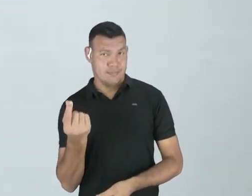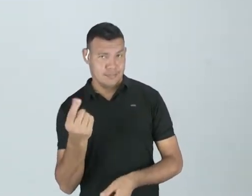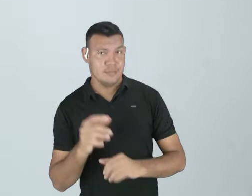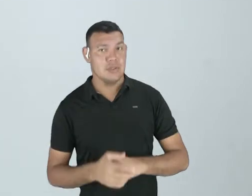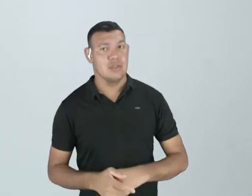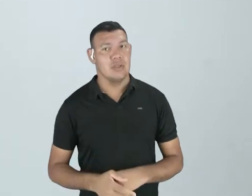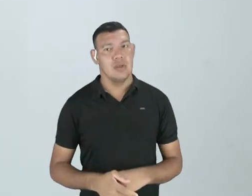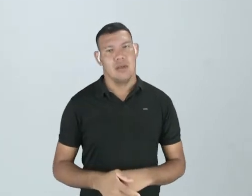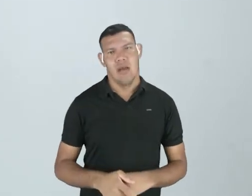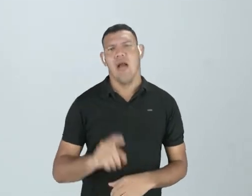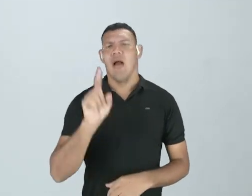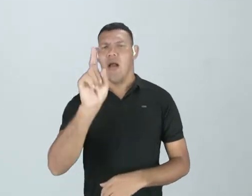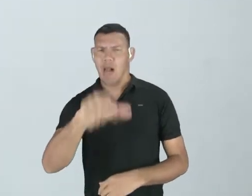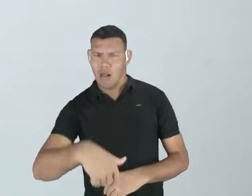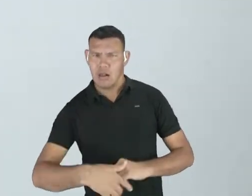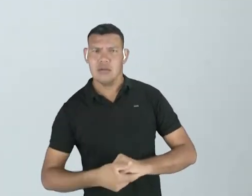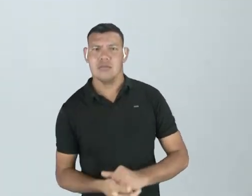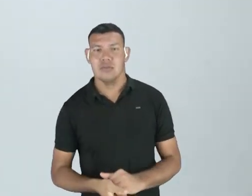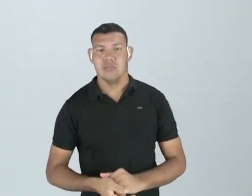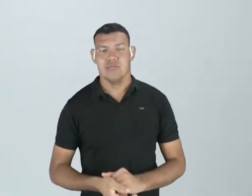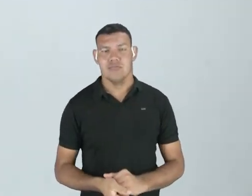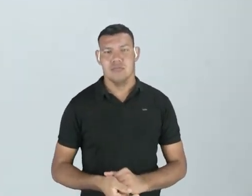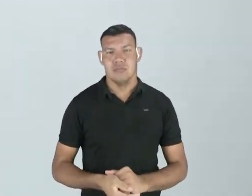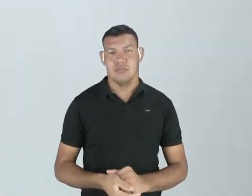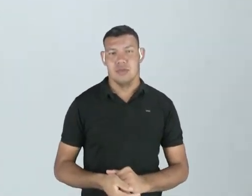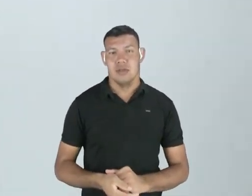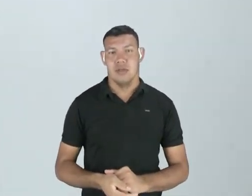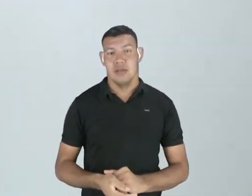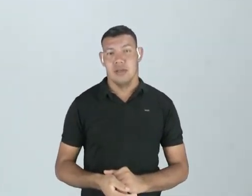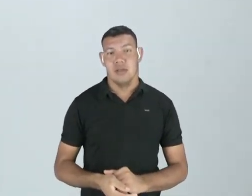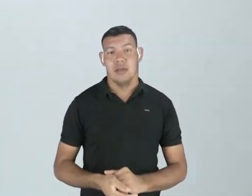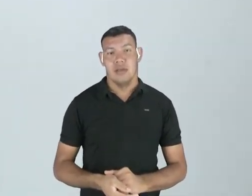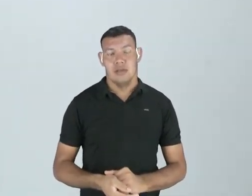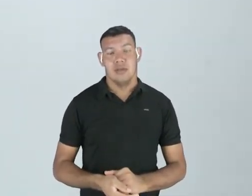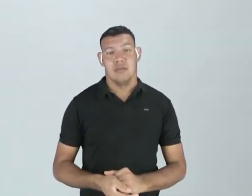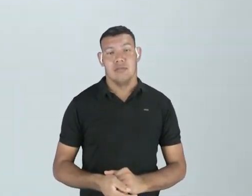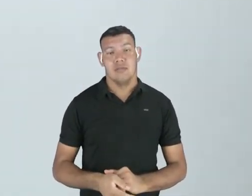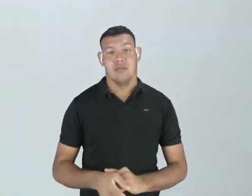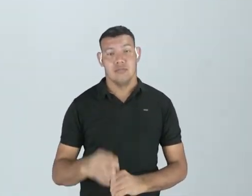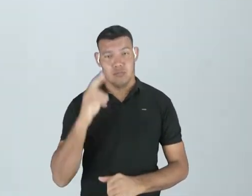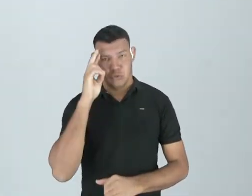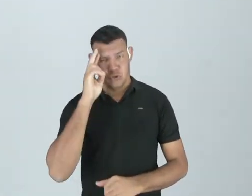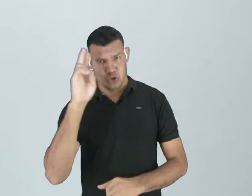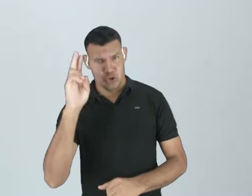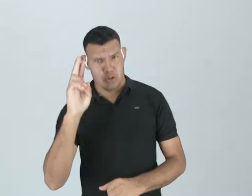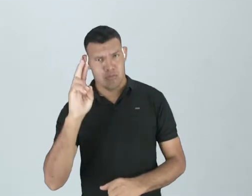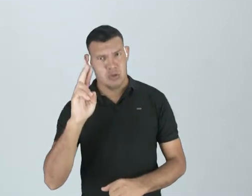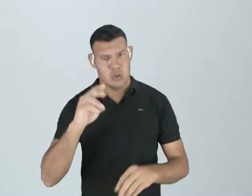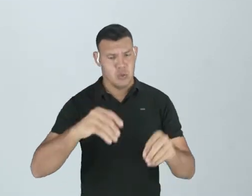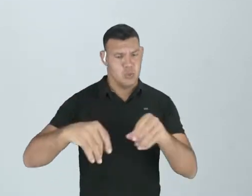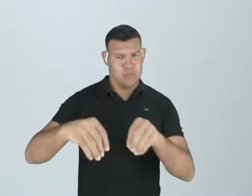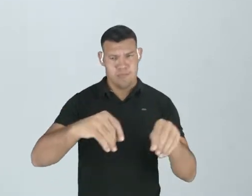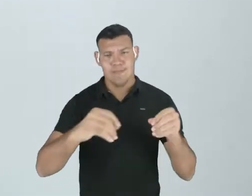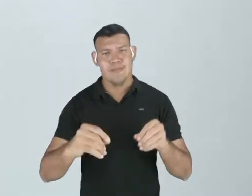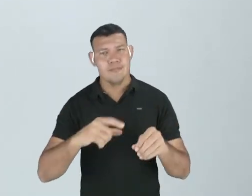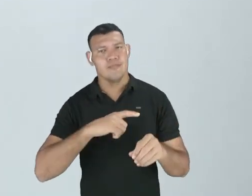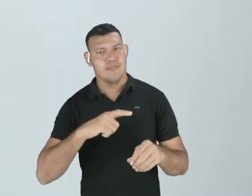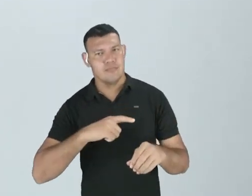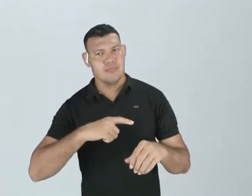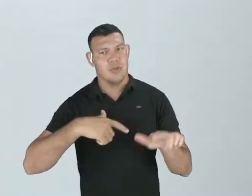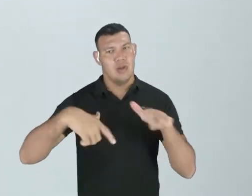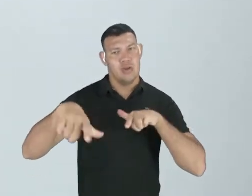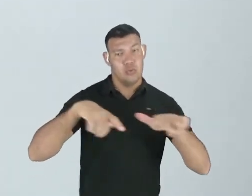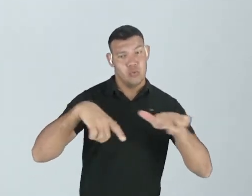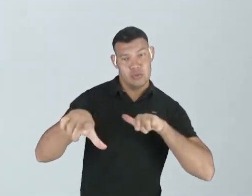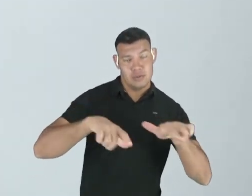geralmente vai ser quem vai ser dona de todos os meios de produção, e a gente vai ter o proletariado,